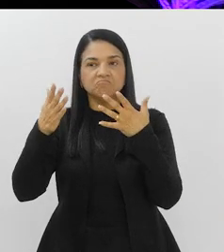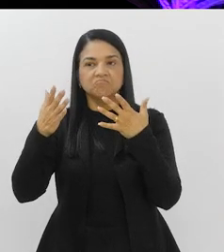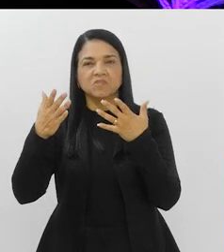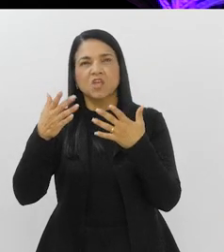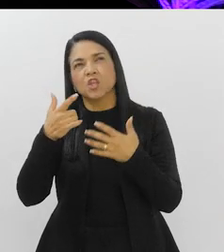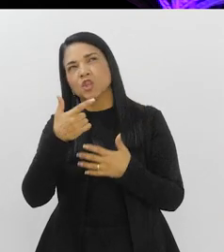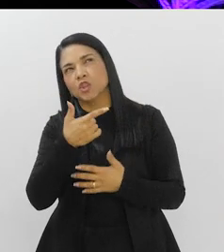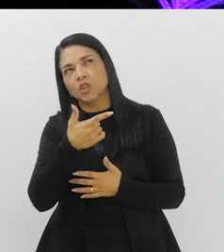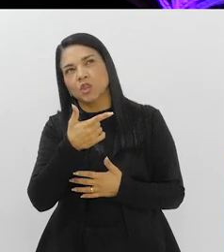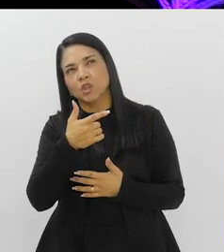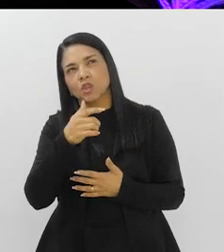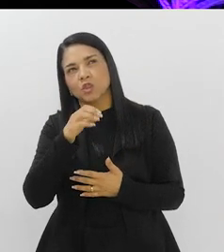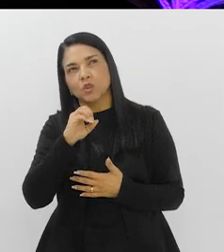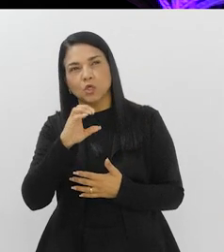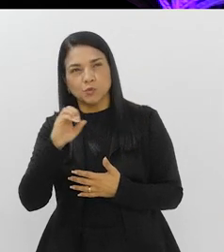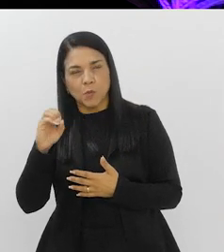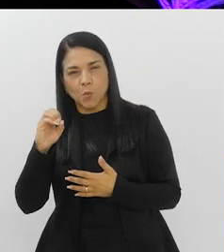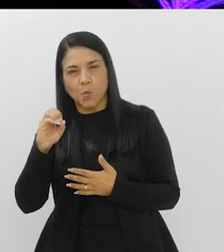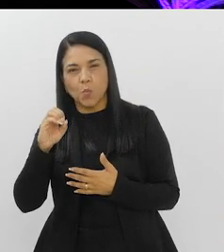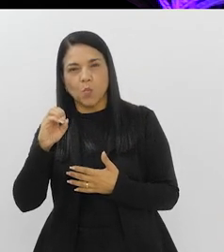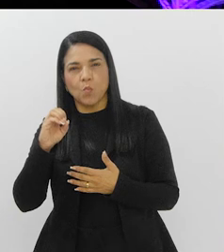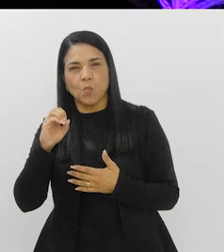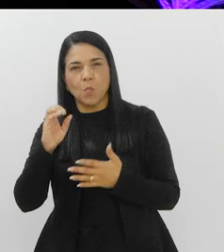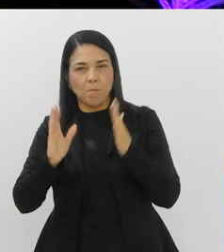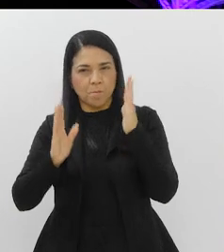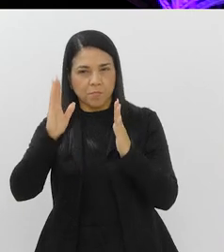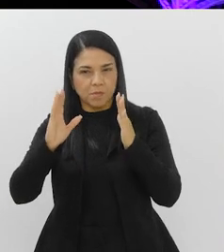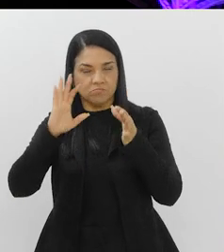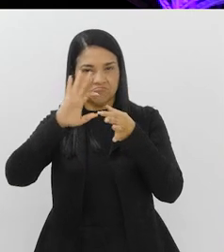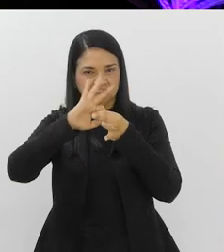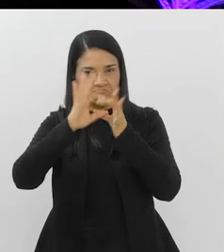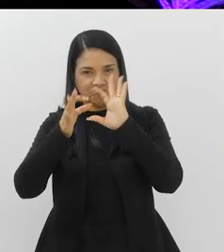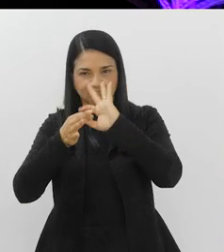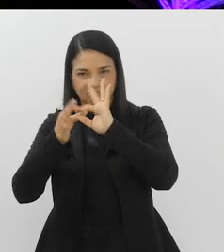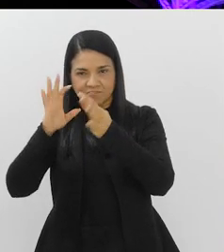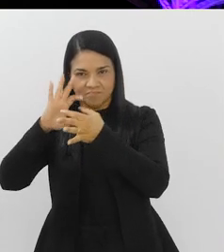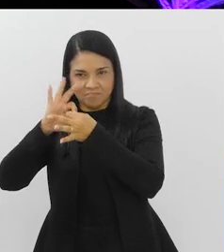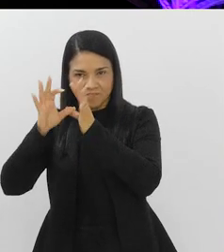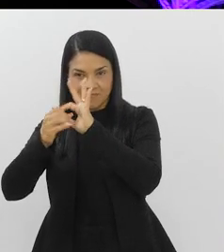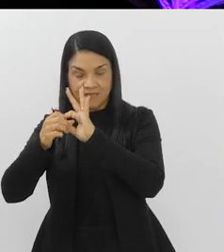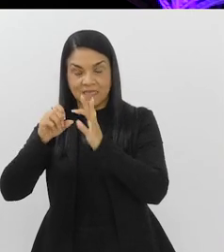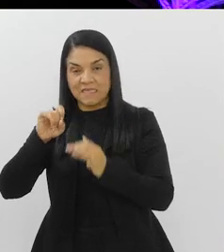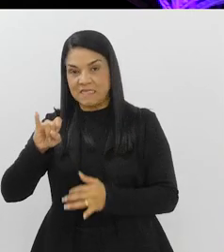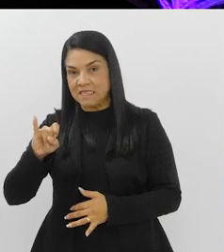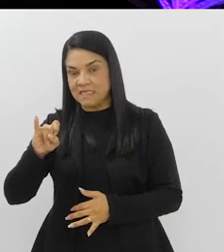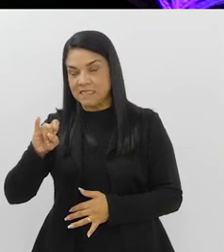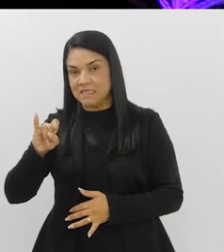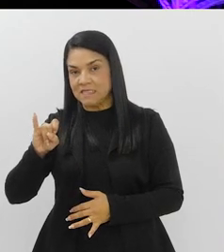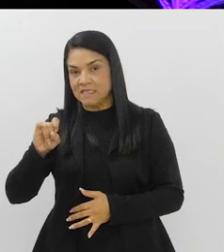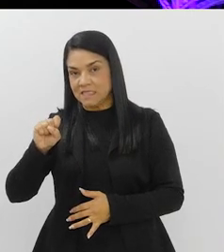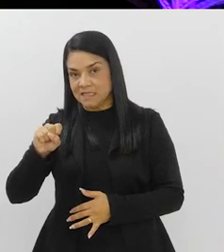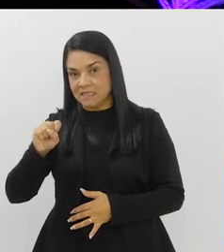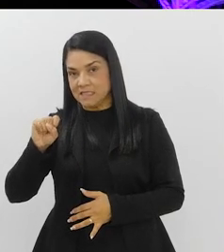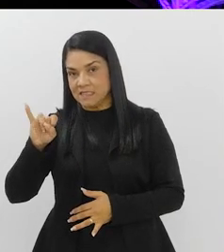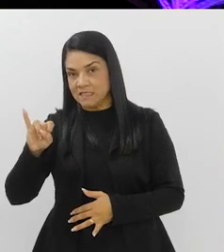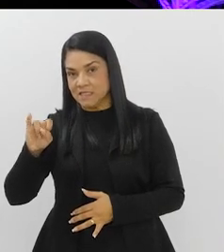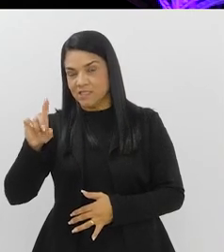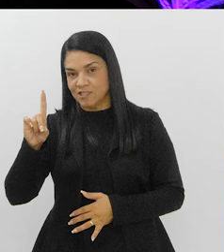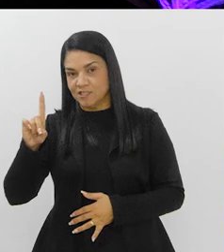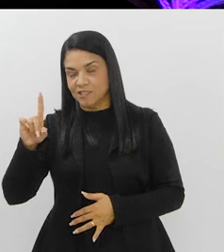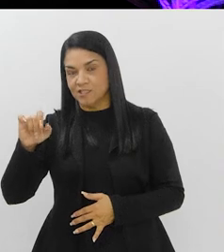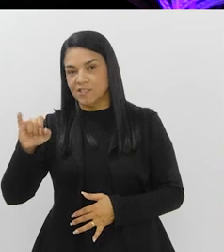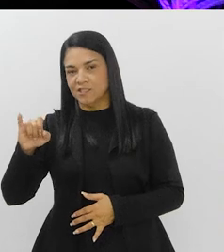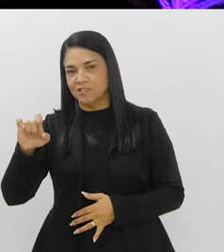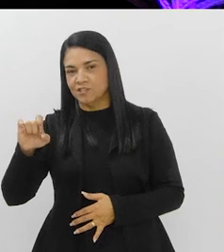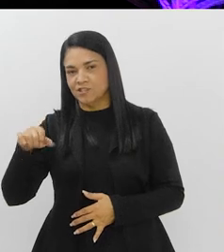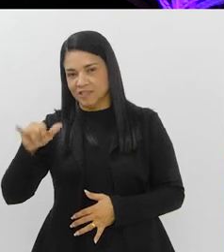2000 era época de olimpíada né olimpíada de Sydney ele falou assim não faz um trabalho aí para